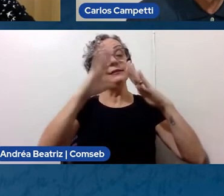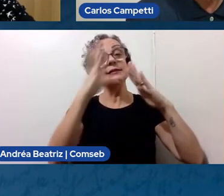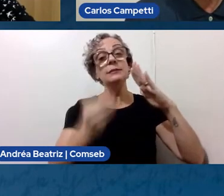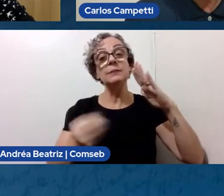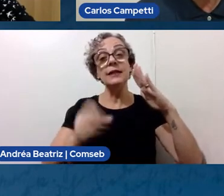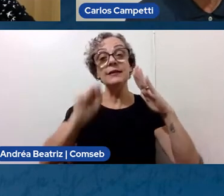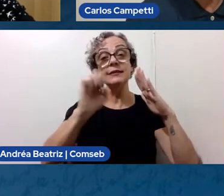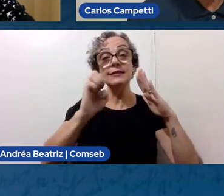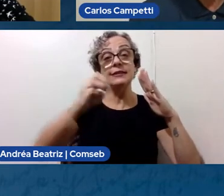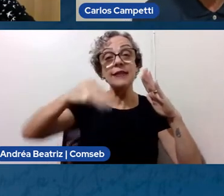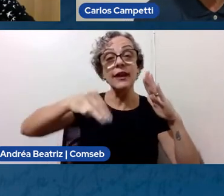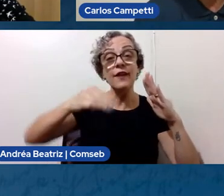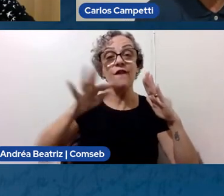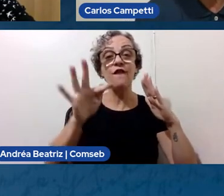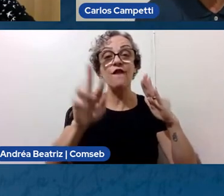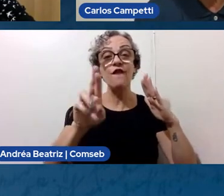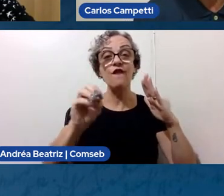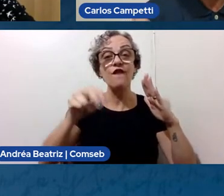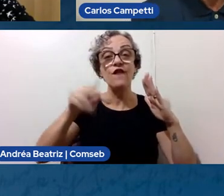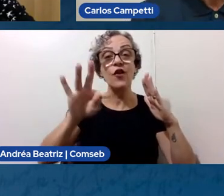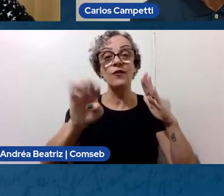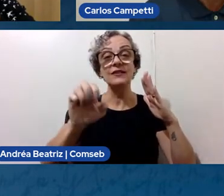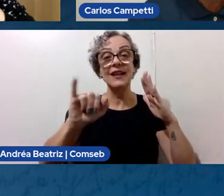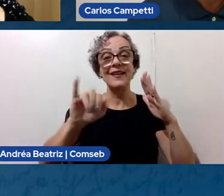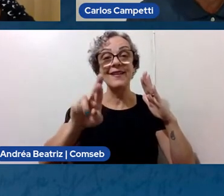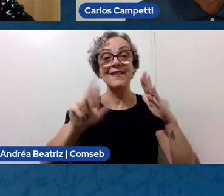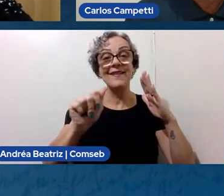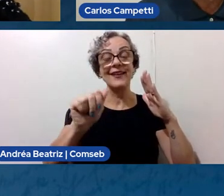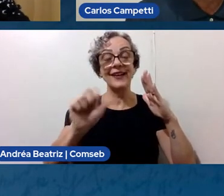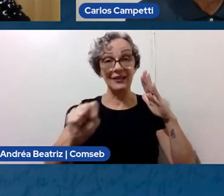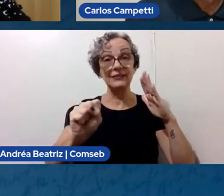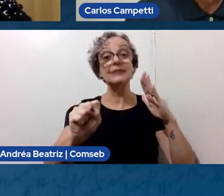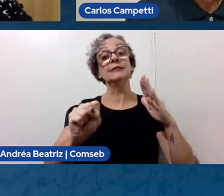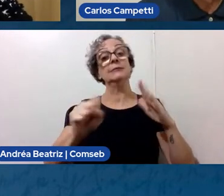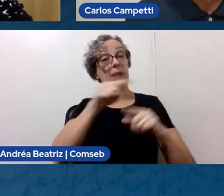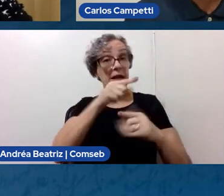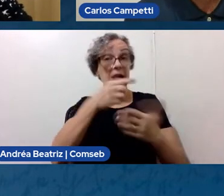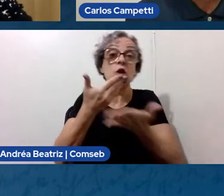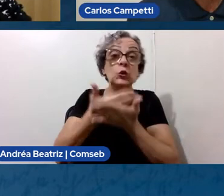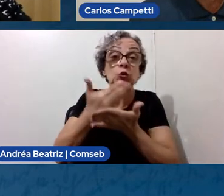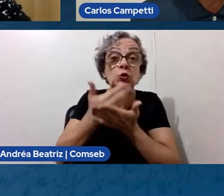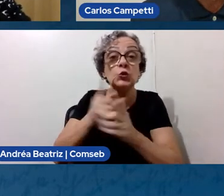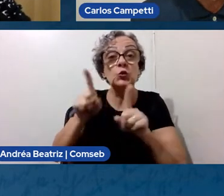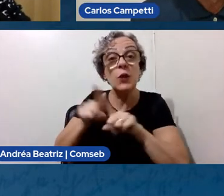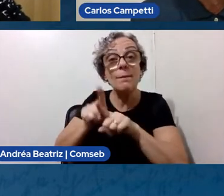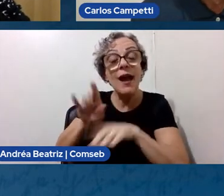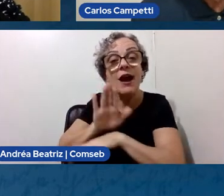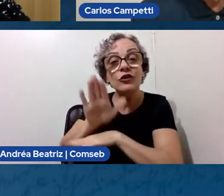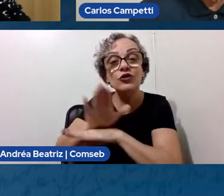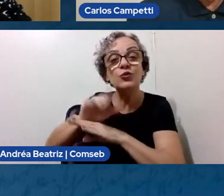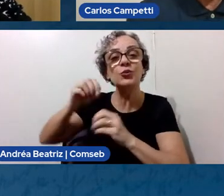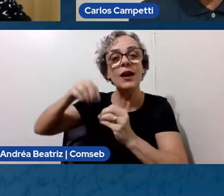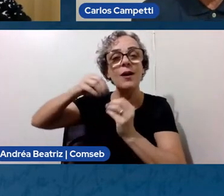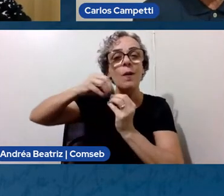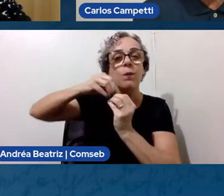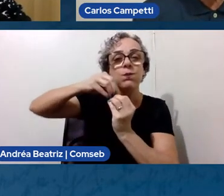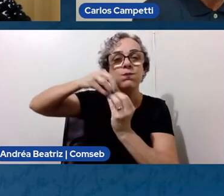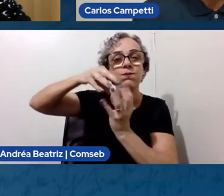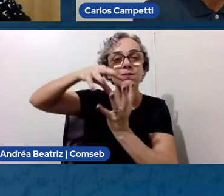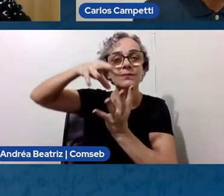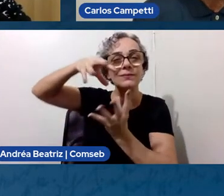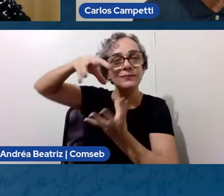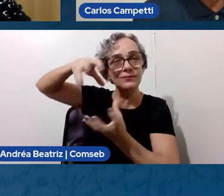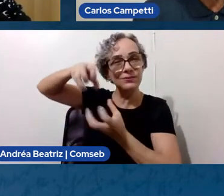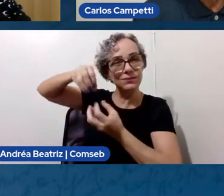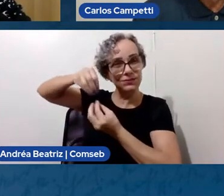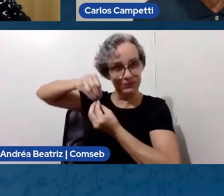virtual. Então, a grande contribuição lá nos estudos da Gênesis, inclusive, e o Evangelho Redivivo. Então,